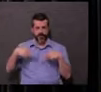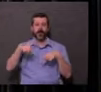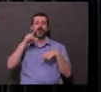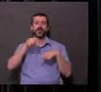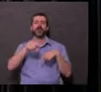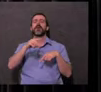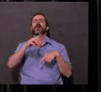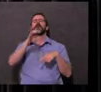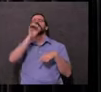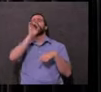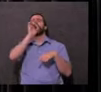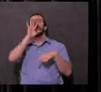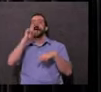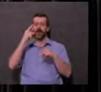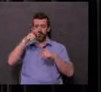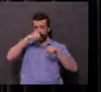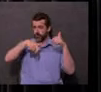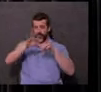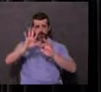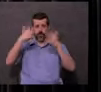vida a todo o peregrino.